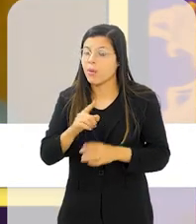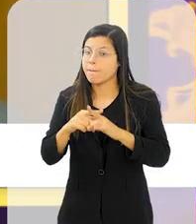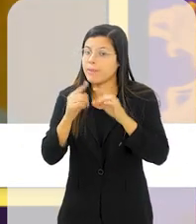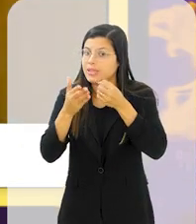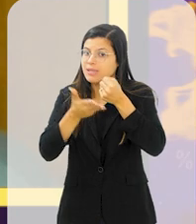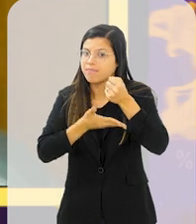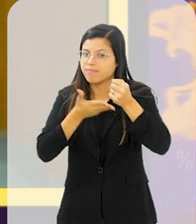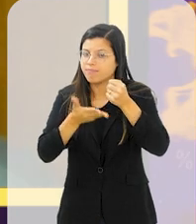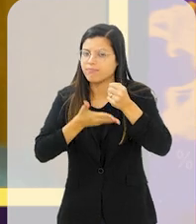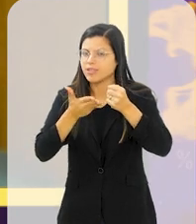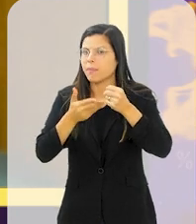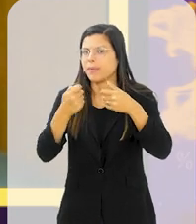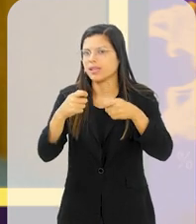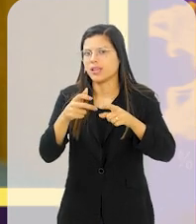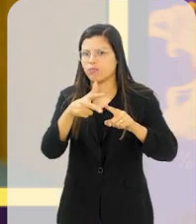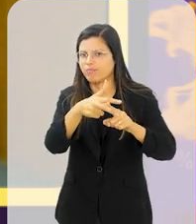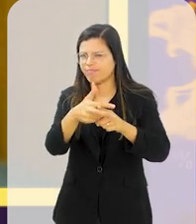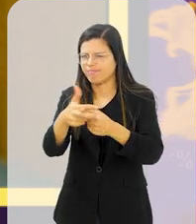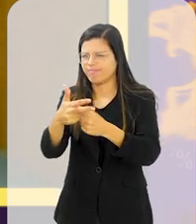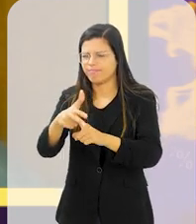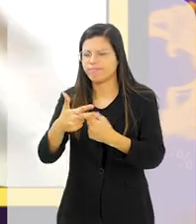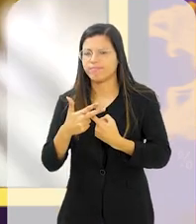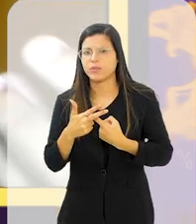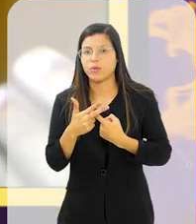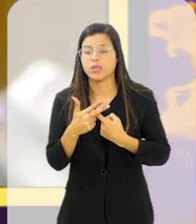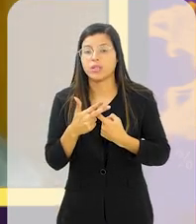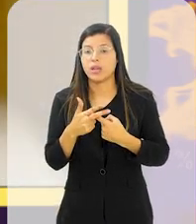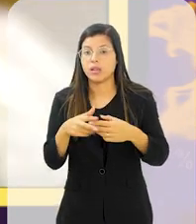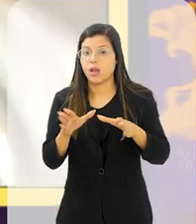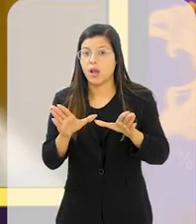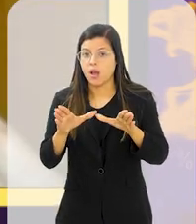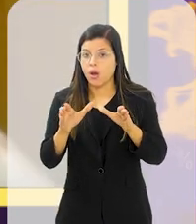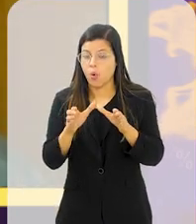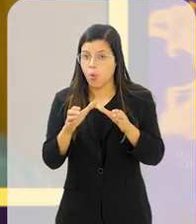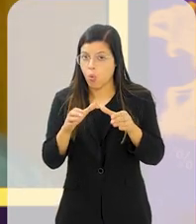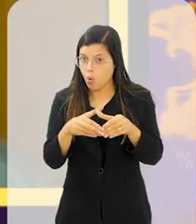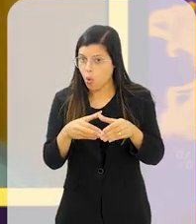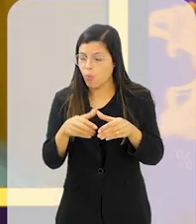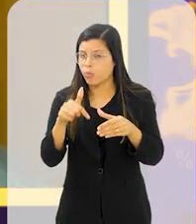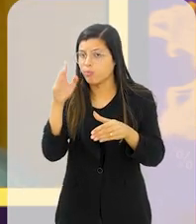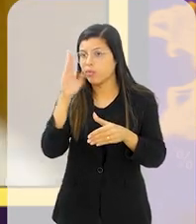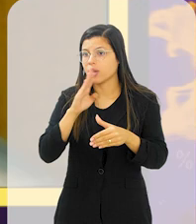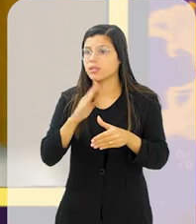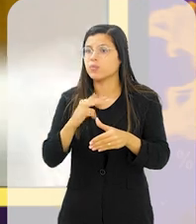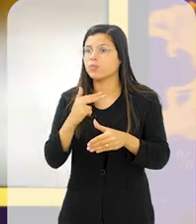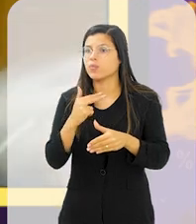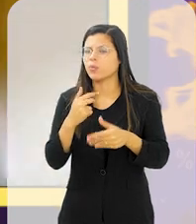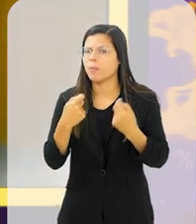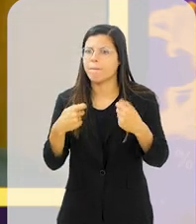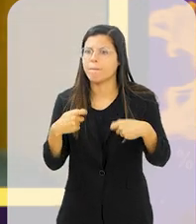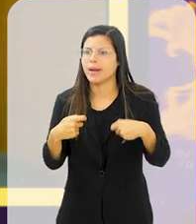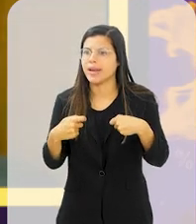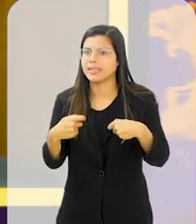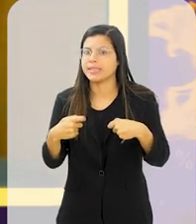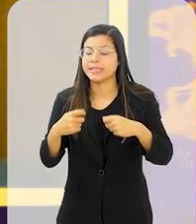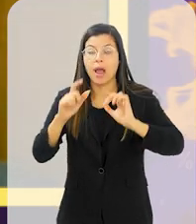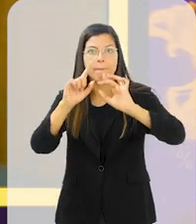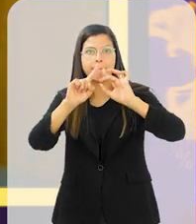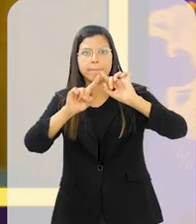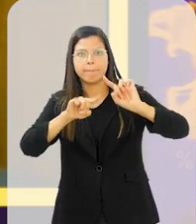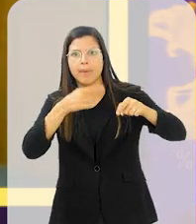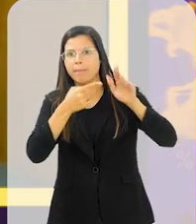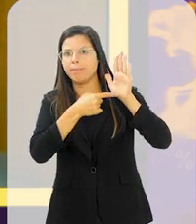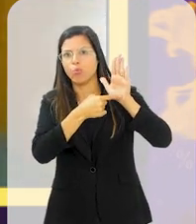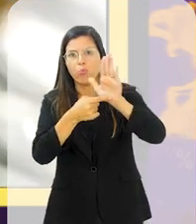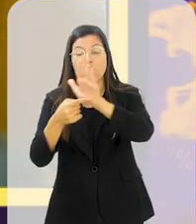jogo tinha que ser um pouco melhor ajustada. A seleção não precisa, para mim, dar espetáculo o tempo